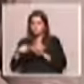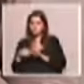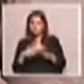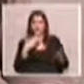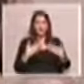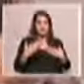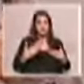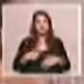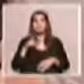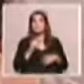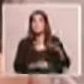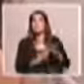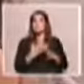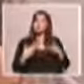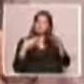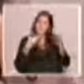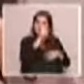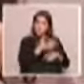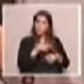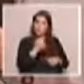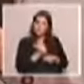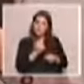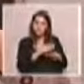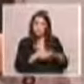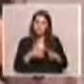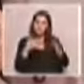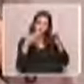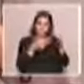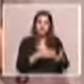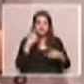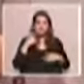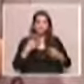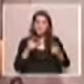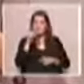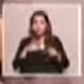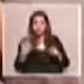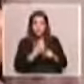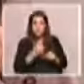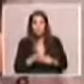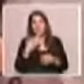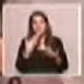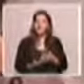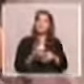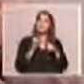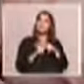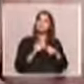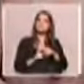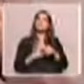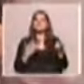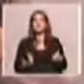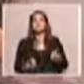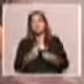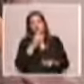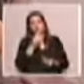para os produtores, ajudá-los também a mostrá-los ao consumidor e que isso também seja uma forma positiva de aumentar o